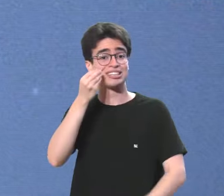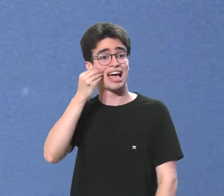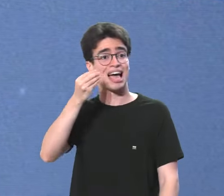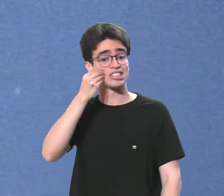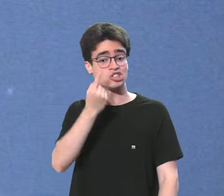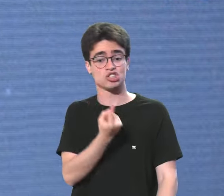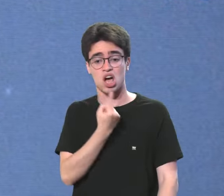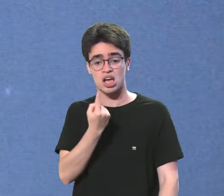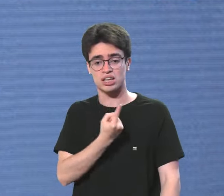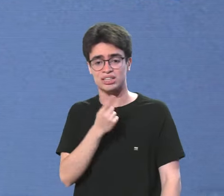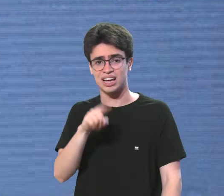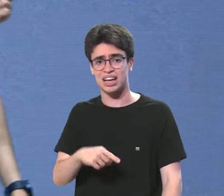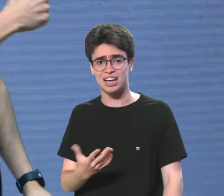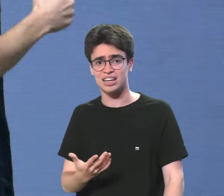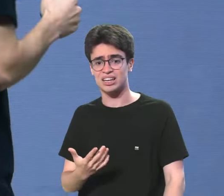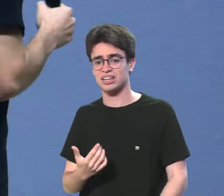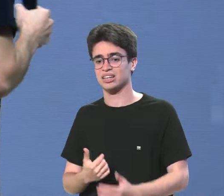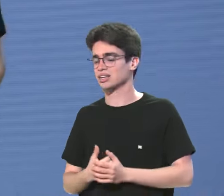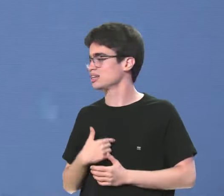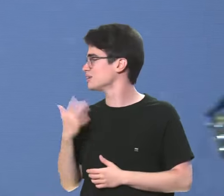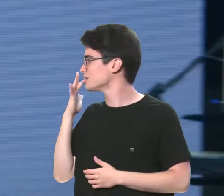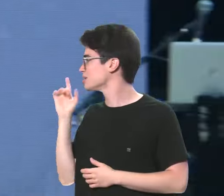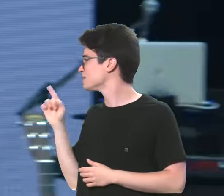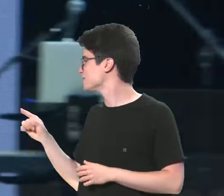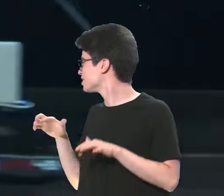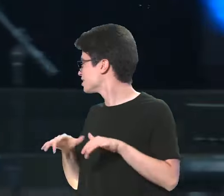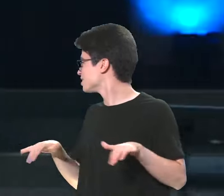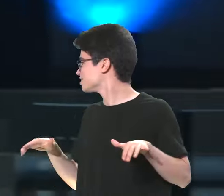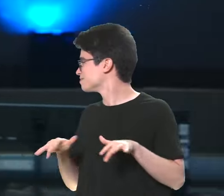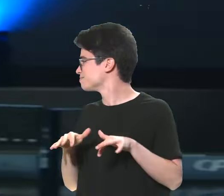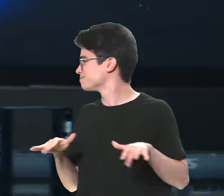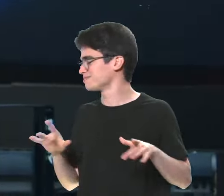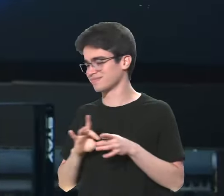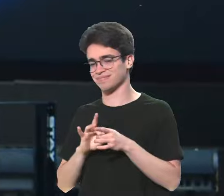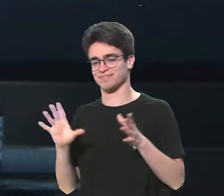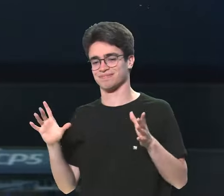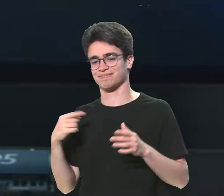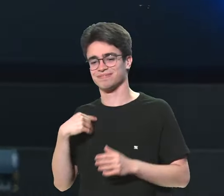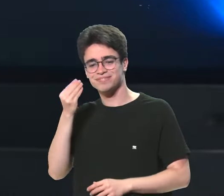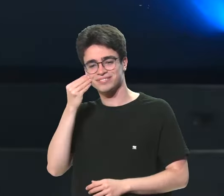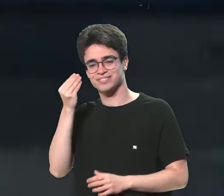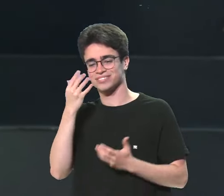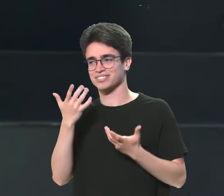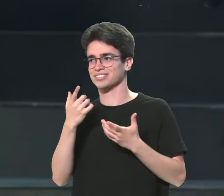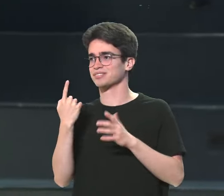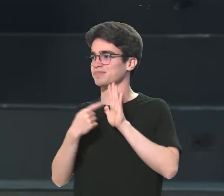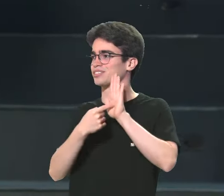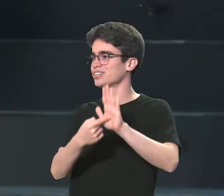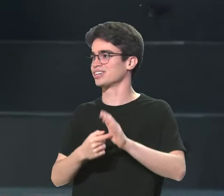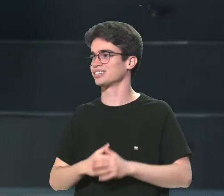eh eu não sei se o teclado tá liberado aqui mas eu queria mostrar uma uma paradinha pera